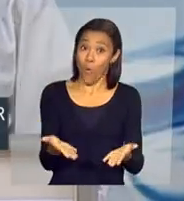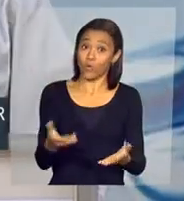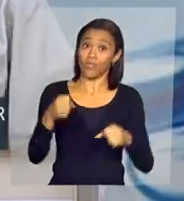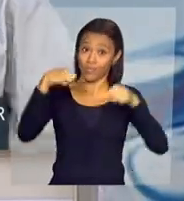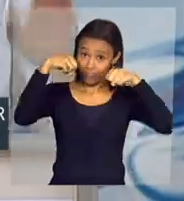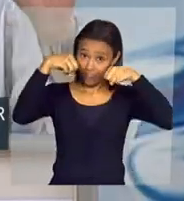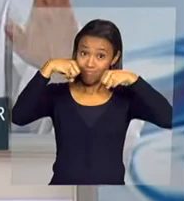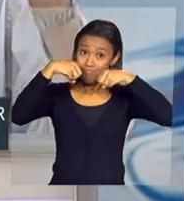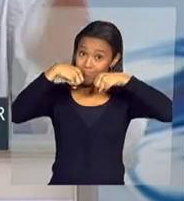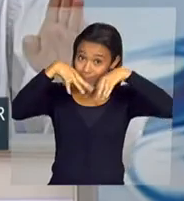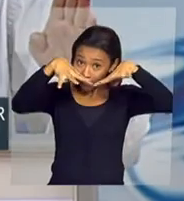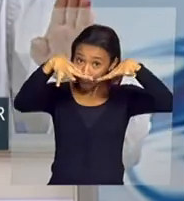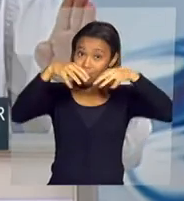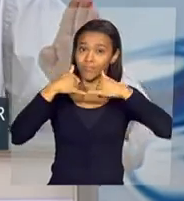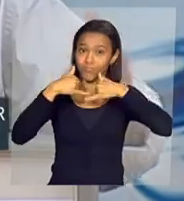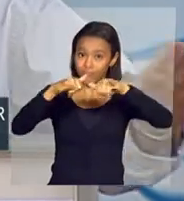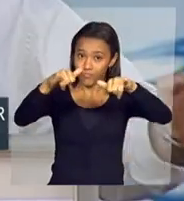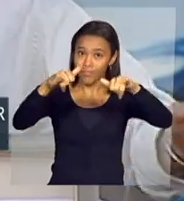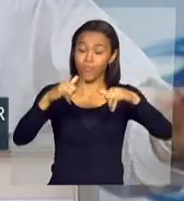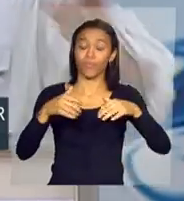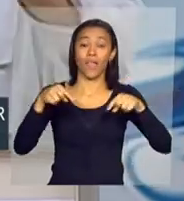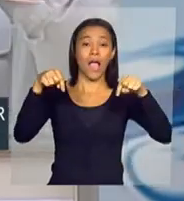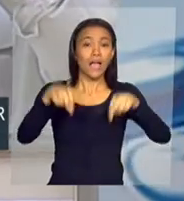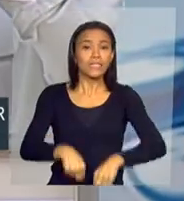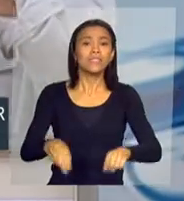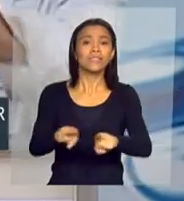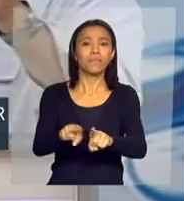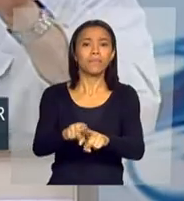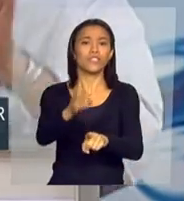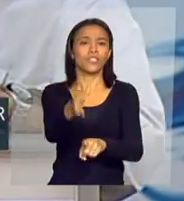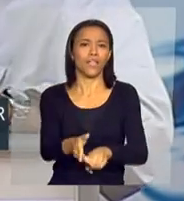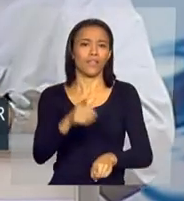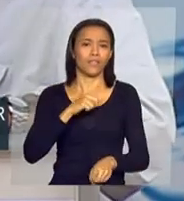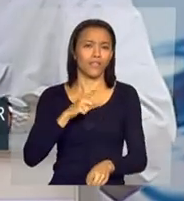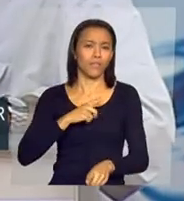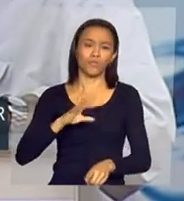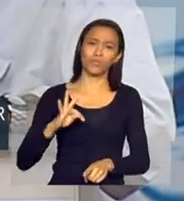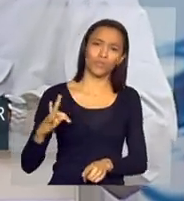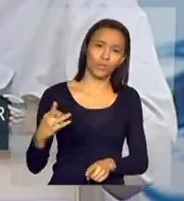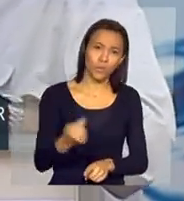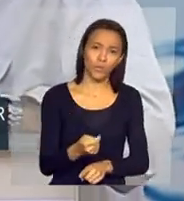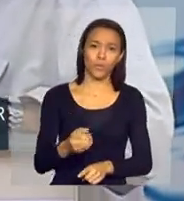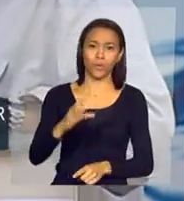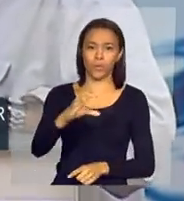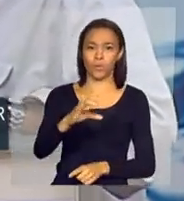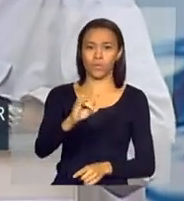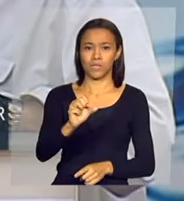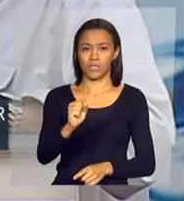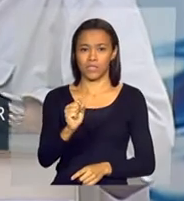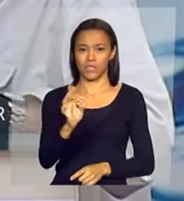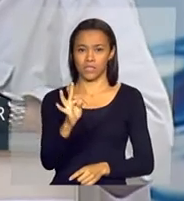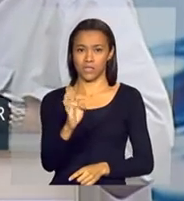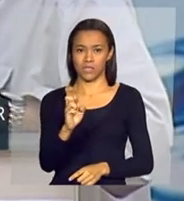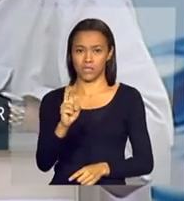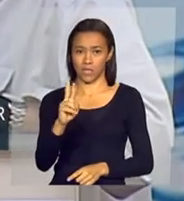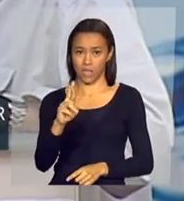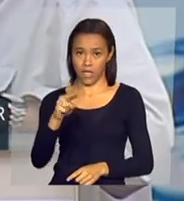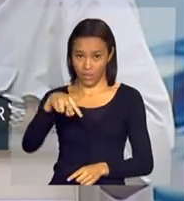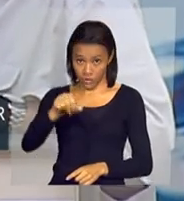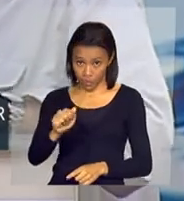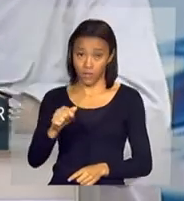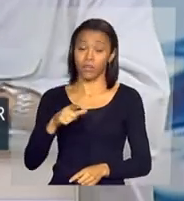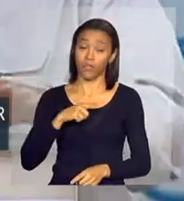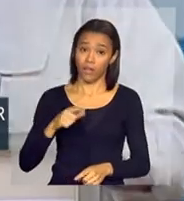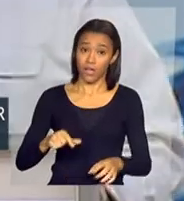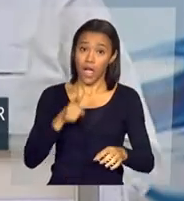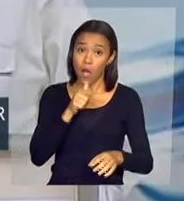dizia, aqui também nós já temos todo mundo com cisterna, ou quase todo mundo contemplado com as cisternas.